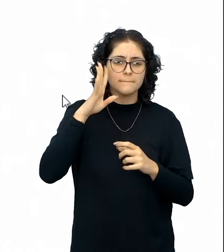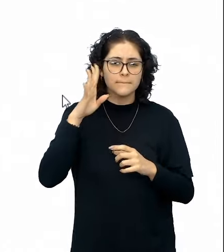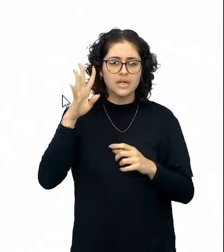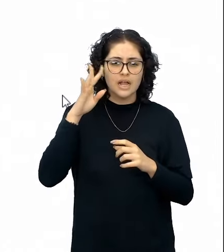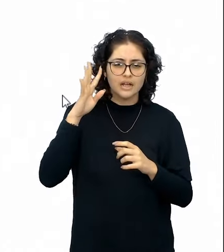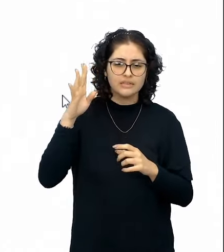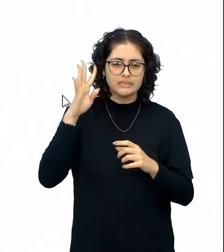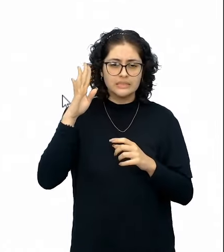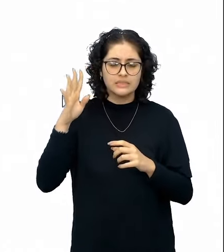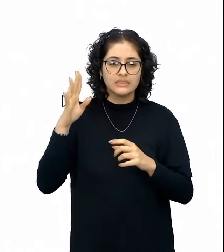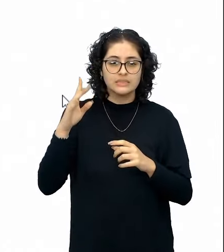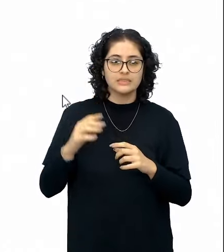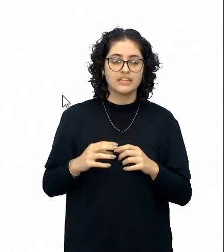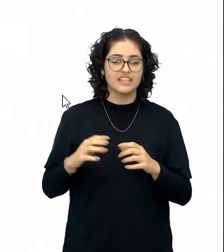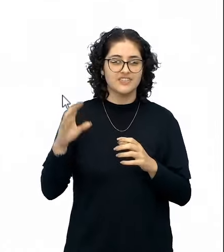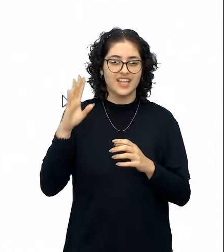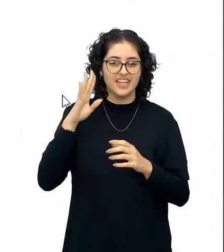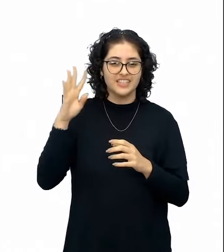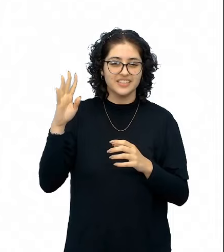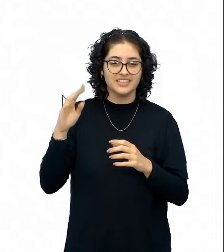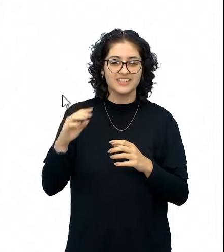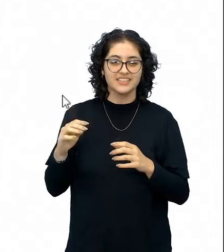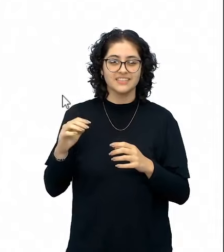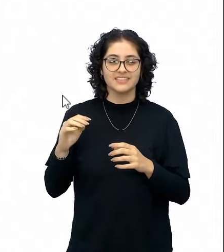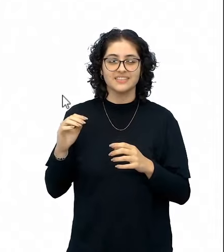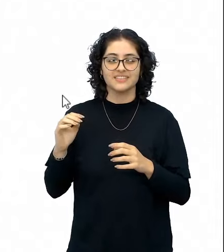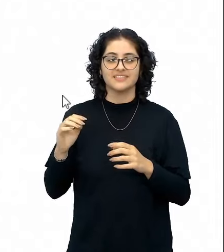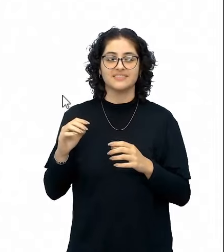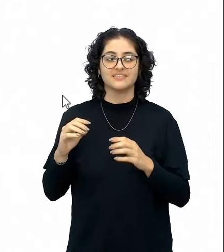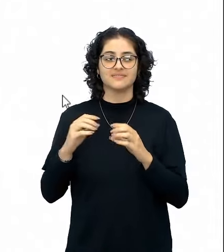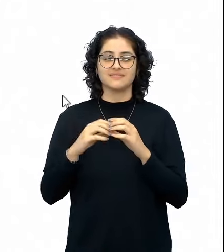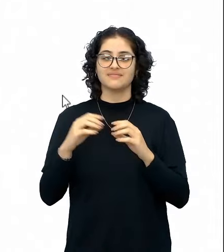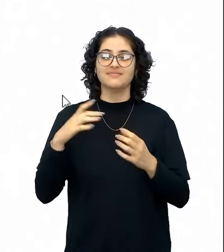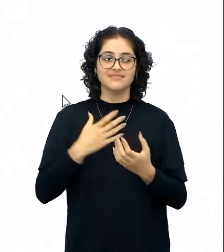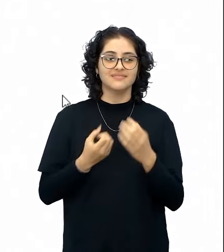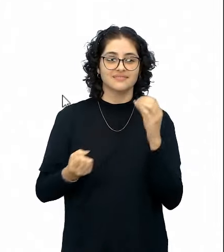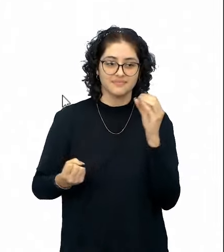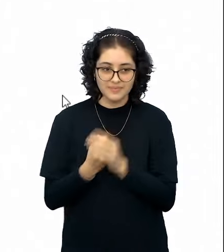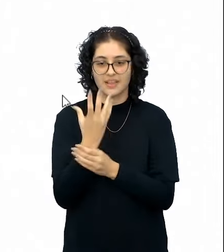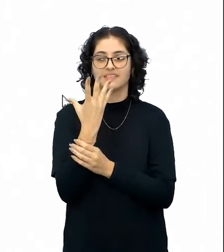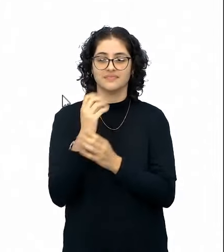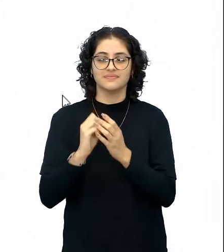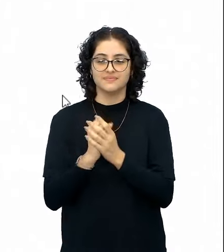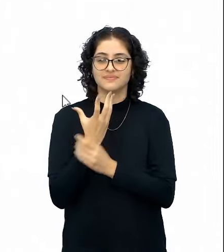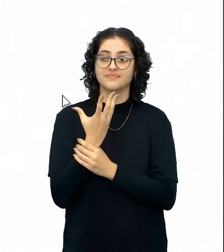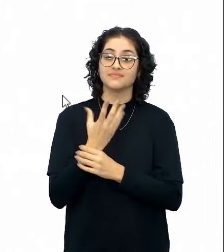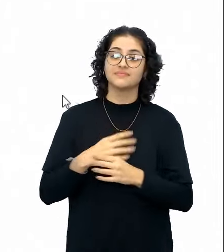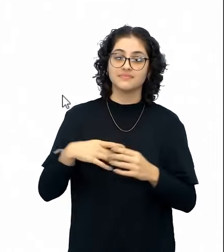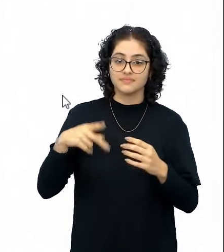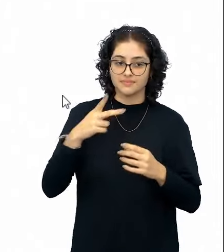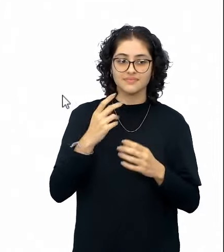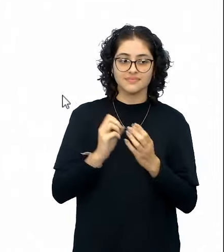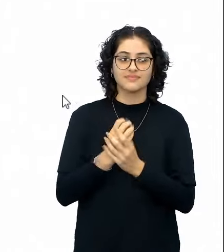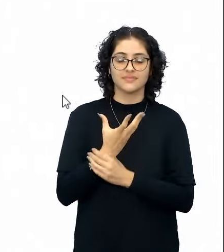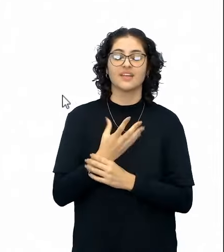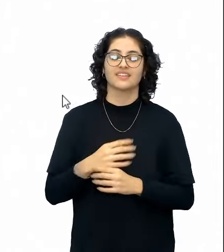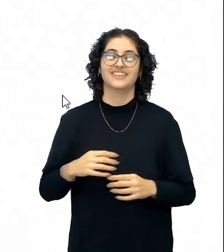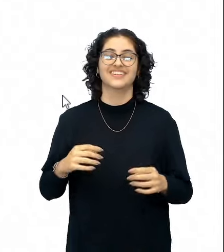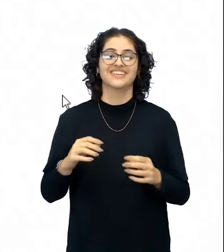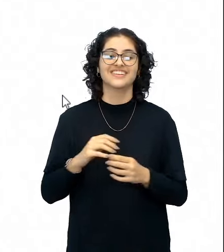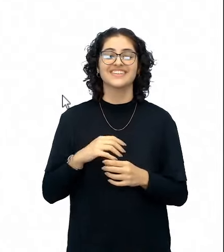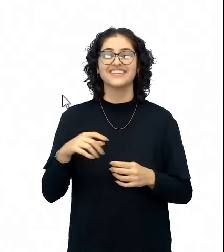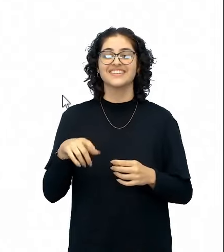criatividade, a criatividade dos alunos para criar também, desenhar, é algo que instiga bastante e